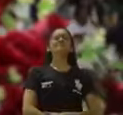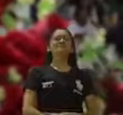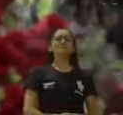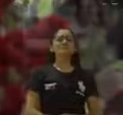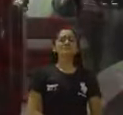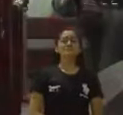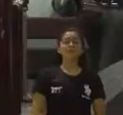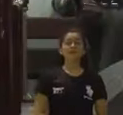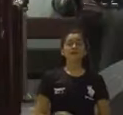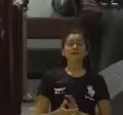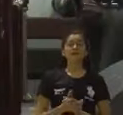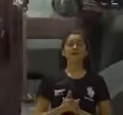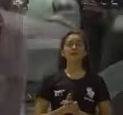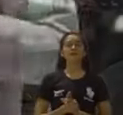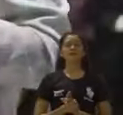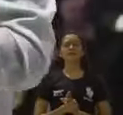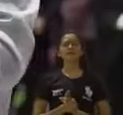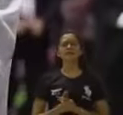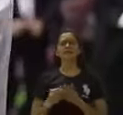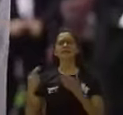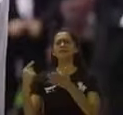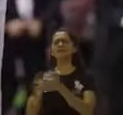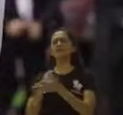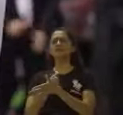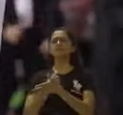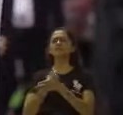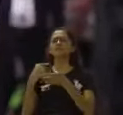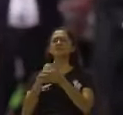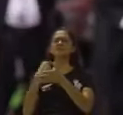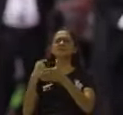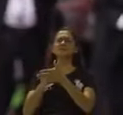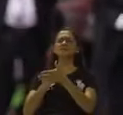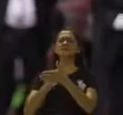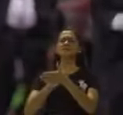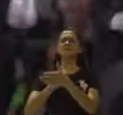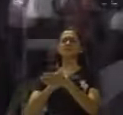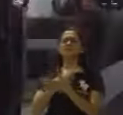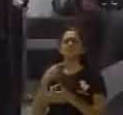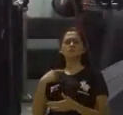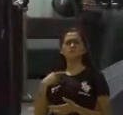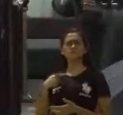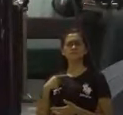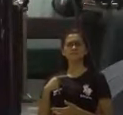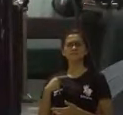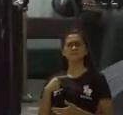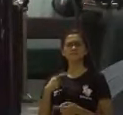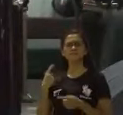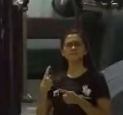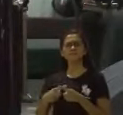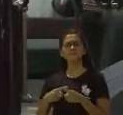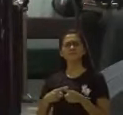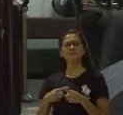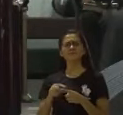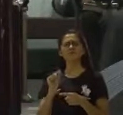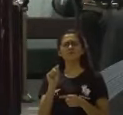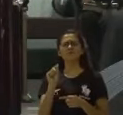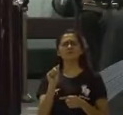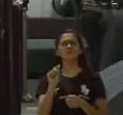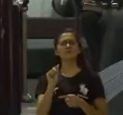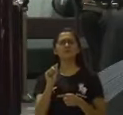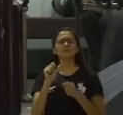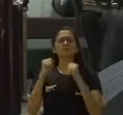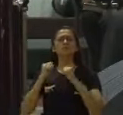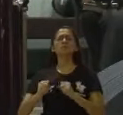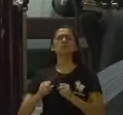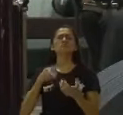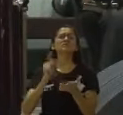Aí você deve estar me questionando hoje aqui, perguntando: Pastor Cláudio Gama, o que que eu posso de verdade